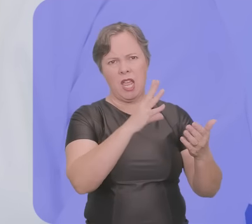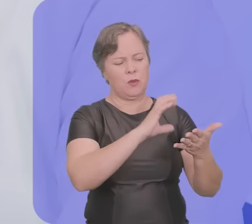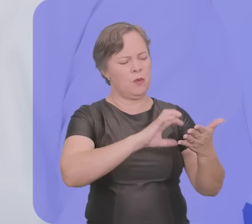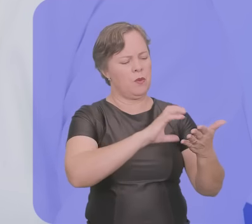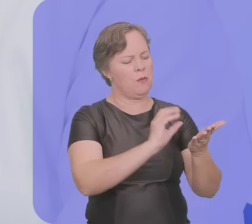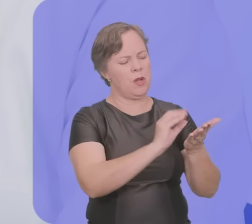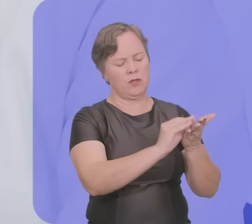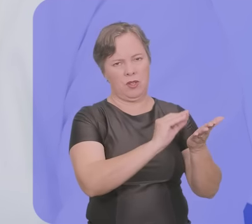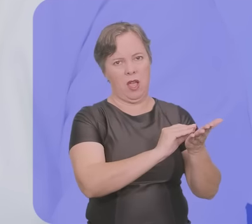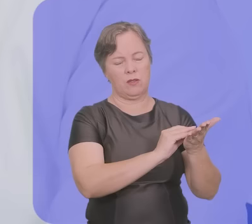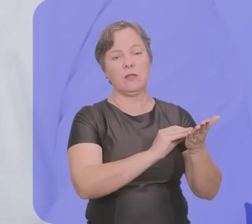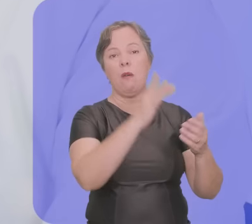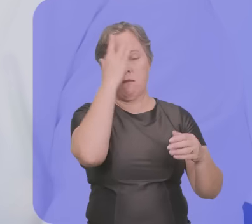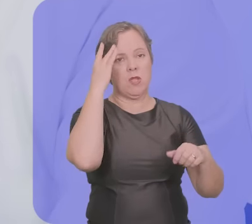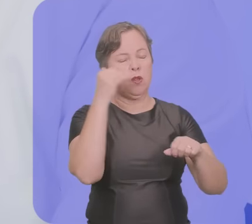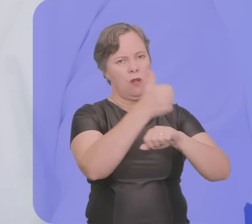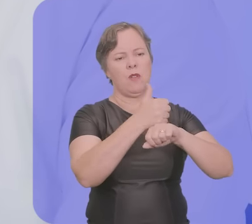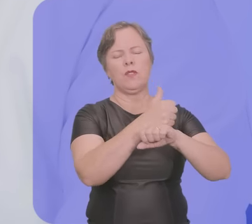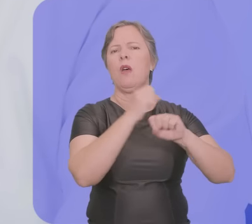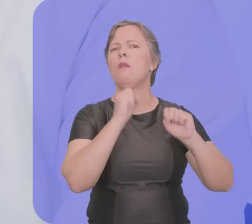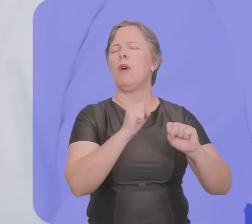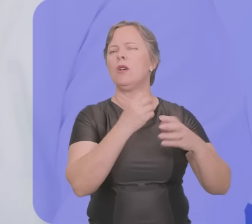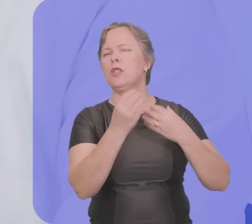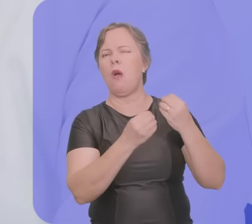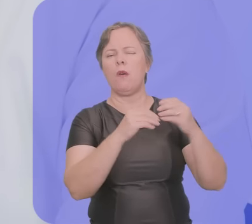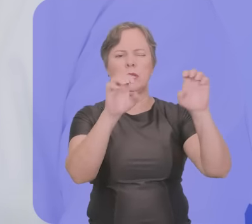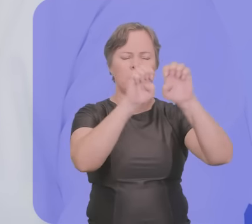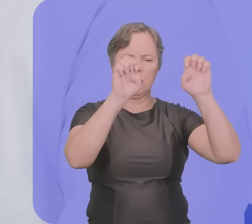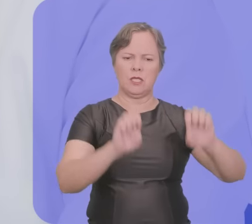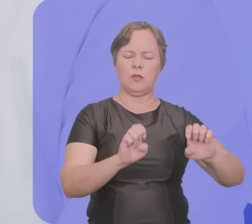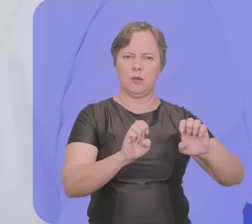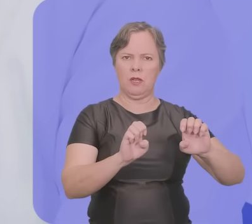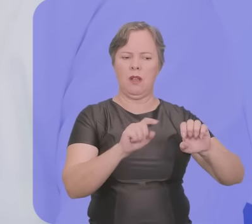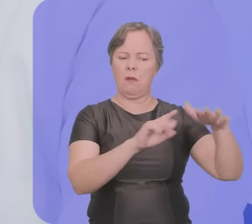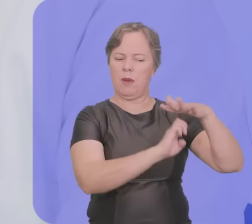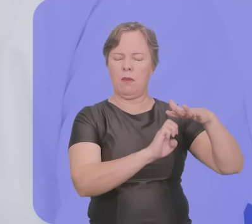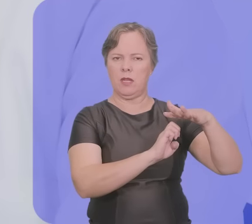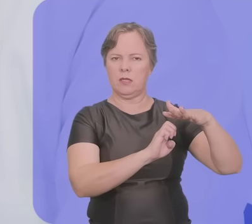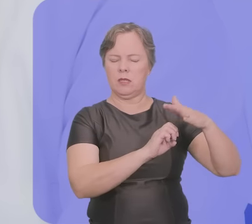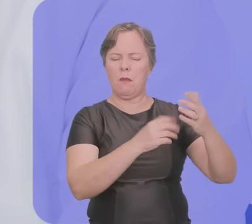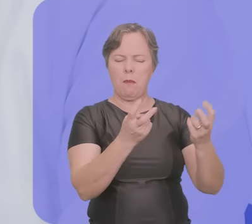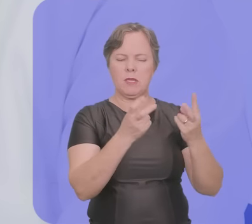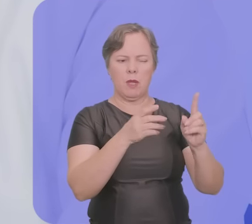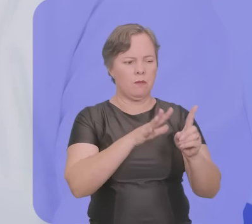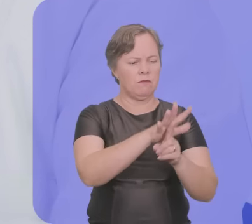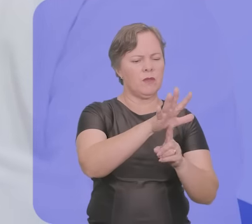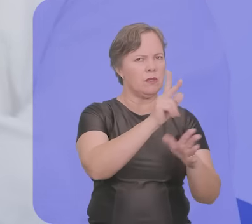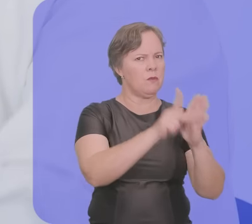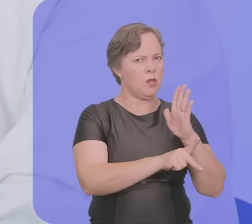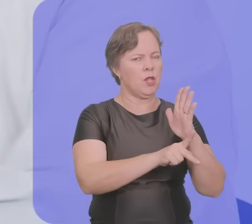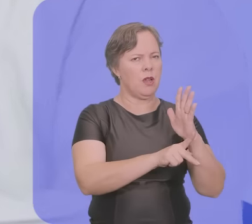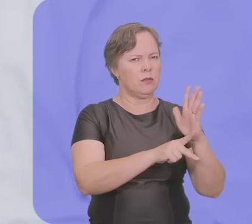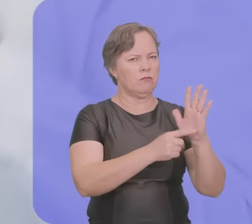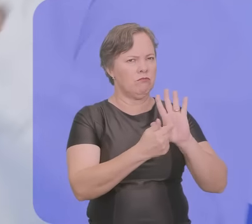o profissional ele pode montar essa estrutura para a organização a partir das demandas do projeto apresentada